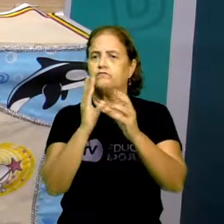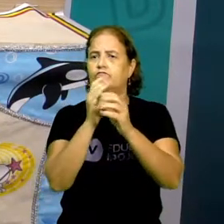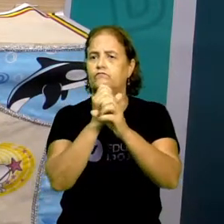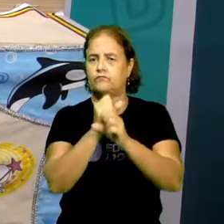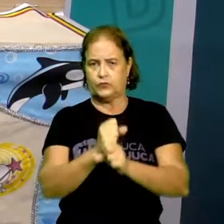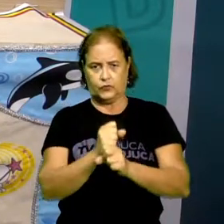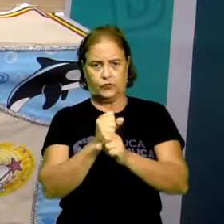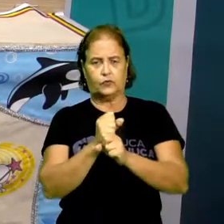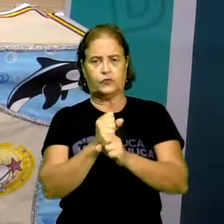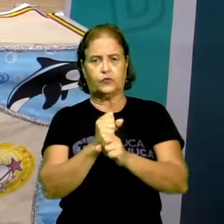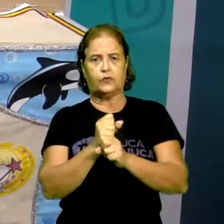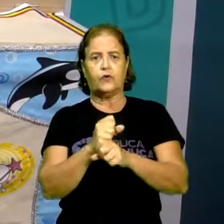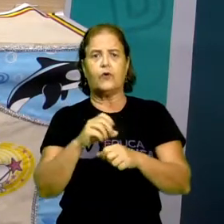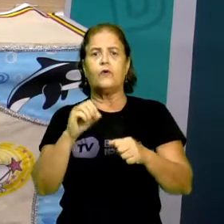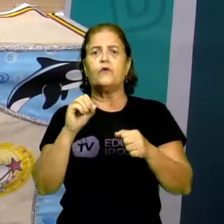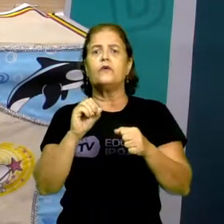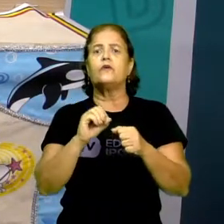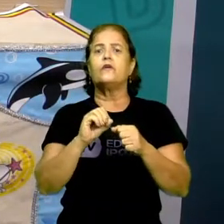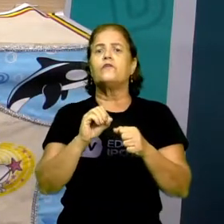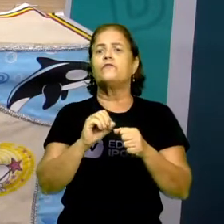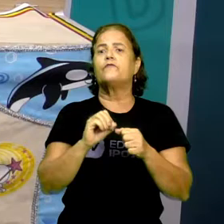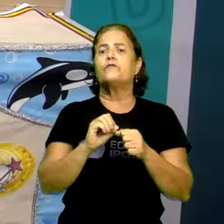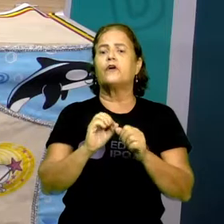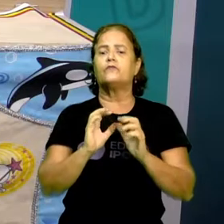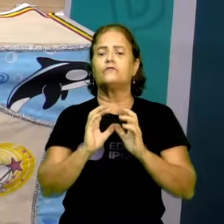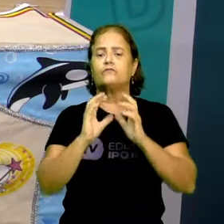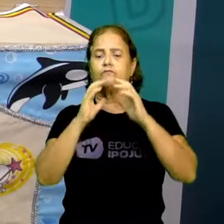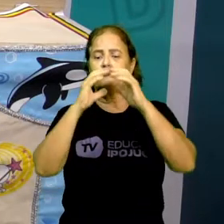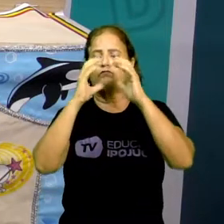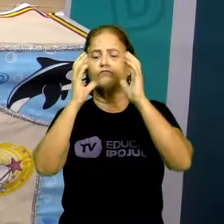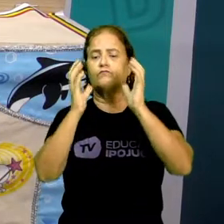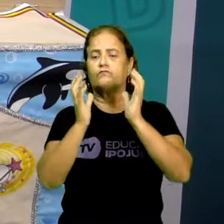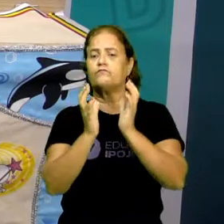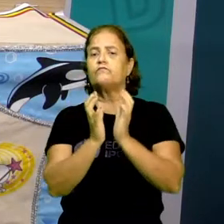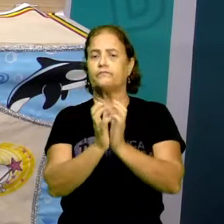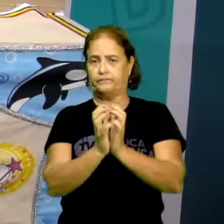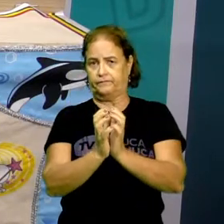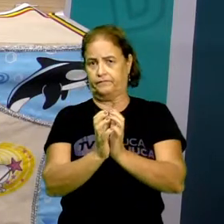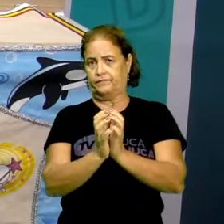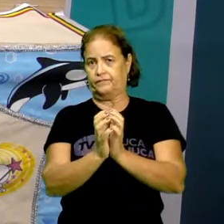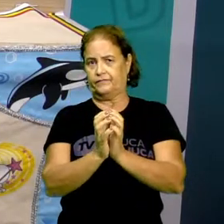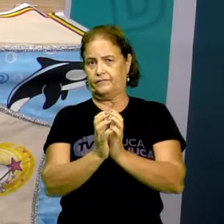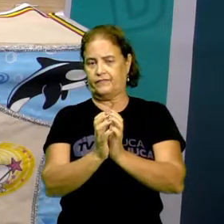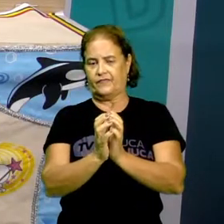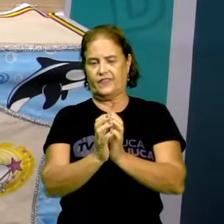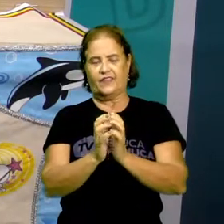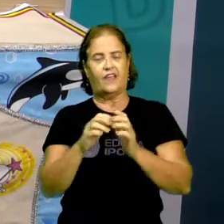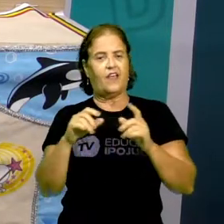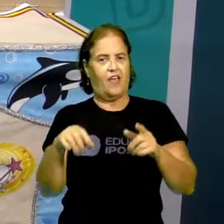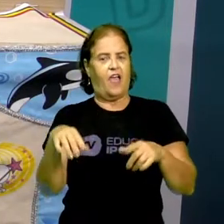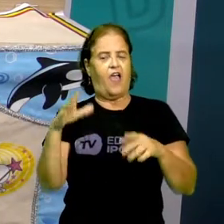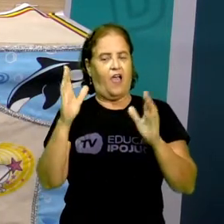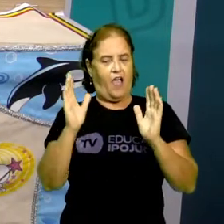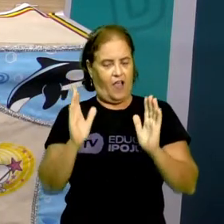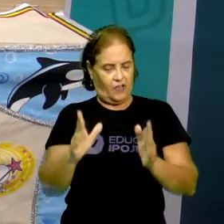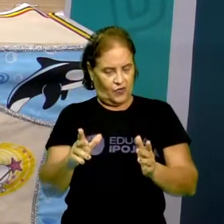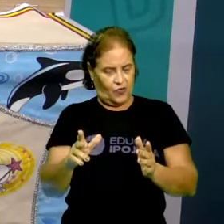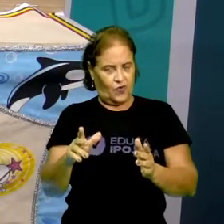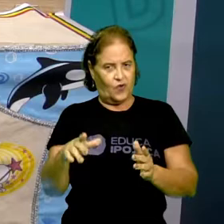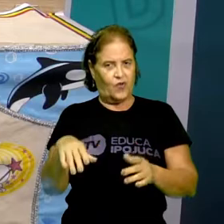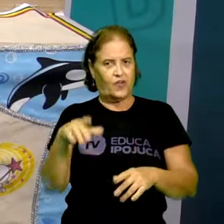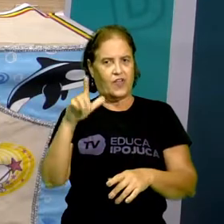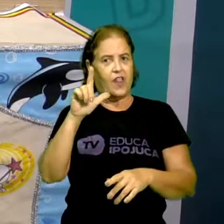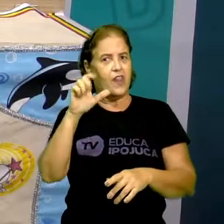fazes? Então justo casulo. Eita, tia Lê agora já sabe o que vai acontecer. Já?